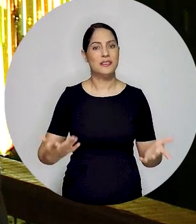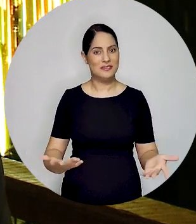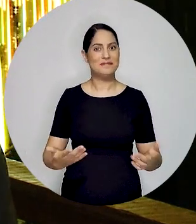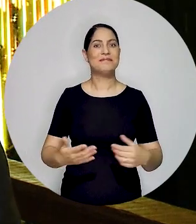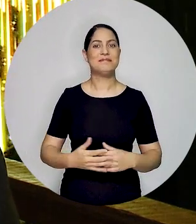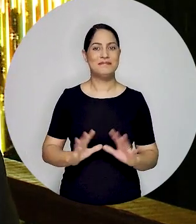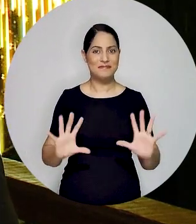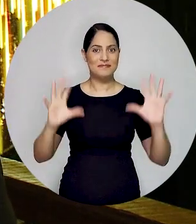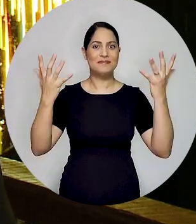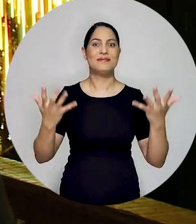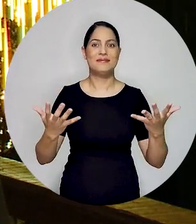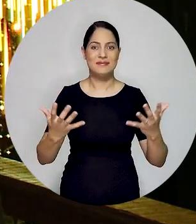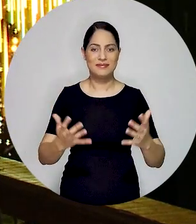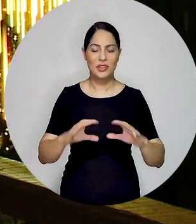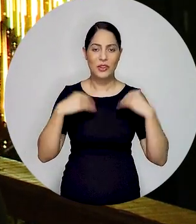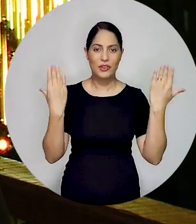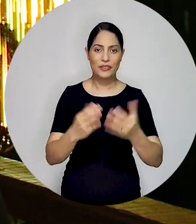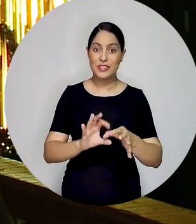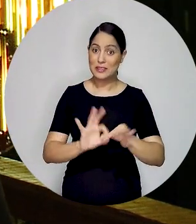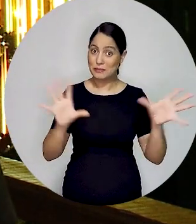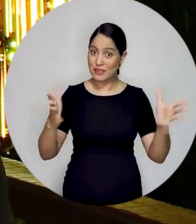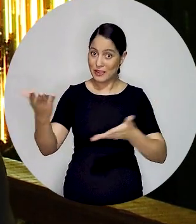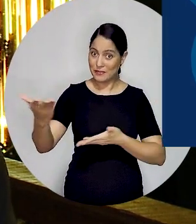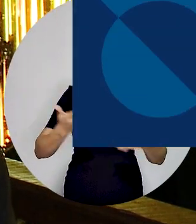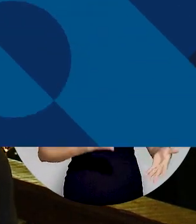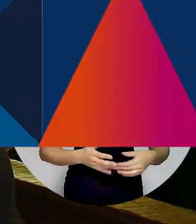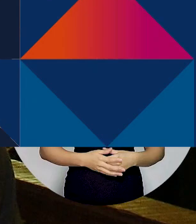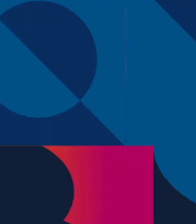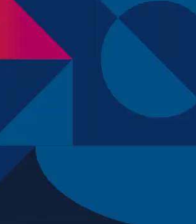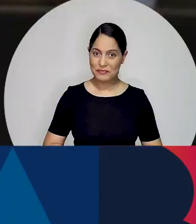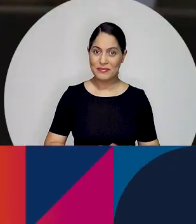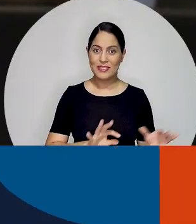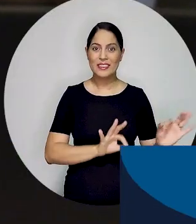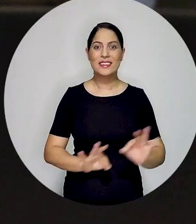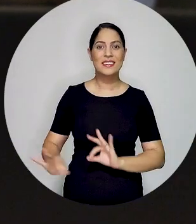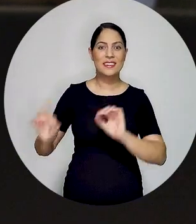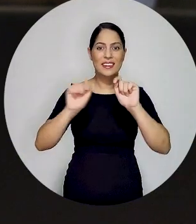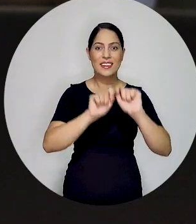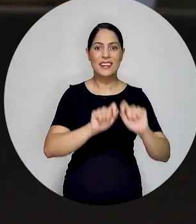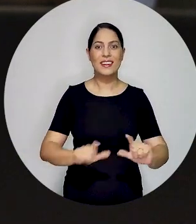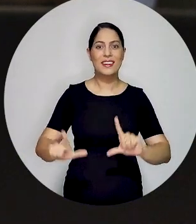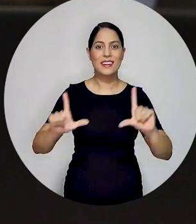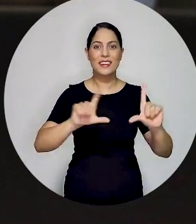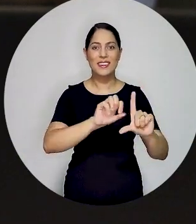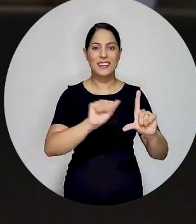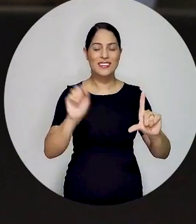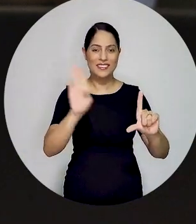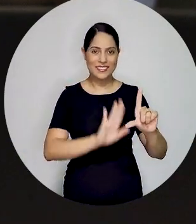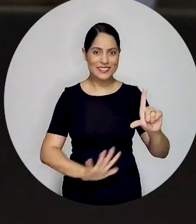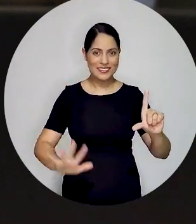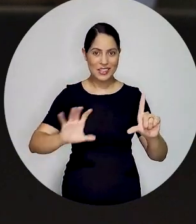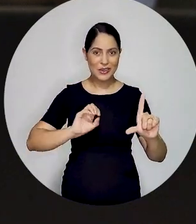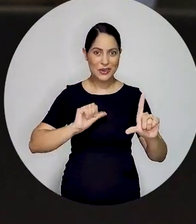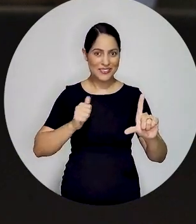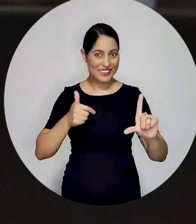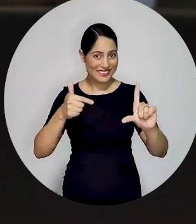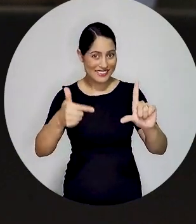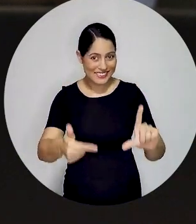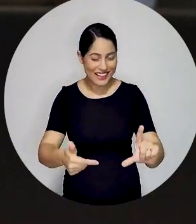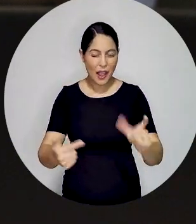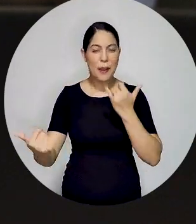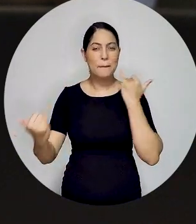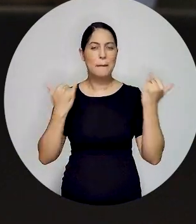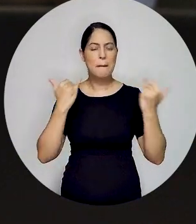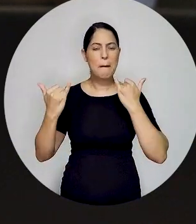e todas convidados para a Conferência das Liberdades. Este programa é mais uma produção da Ordem dos Advogados